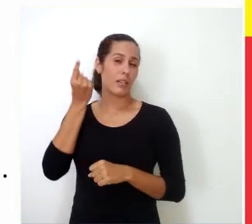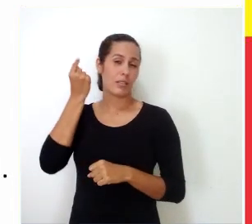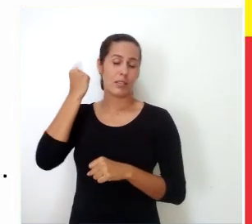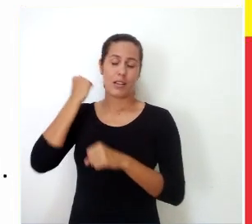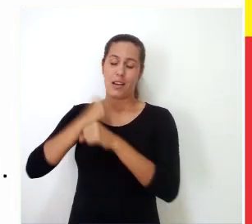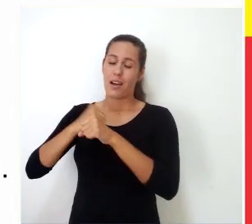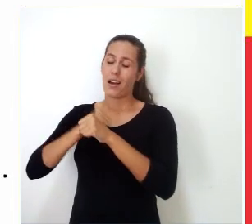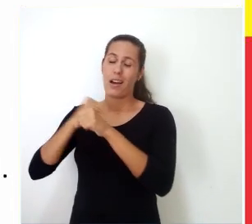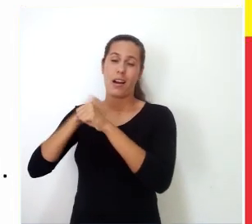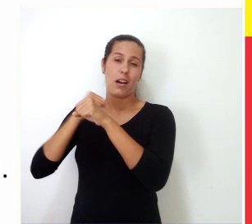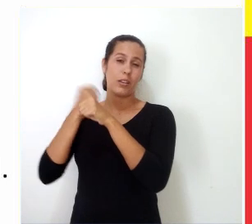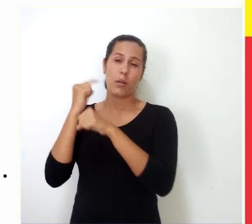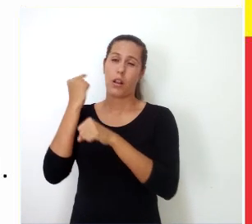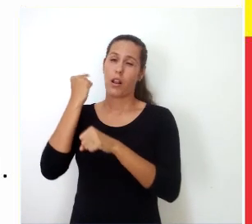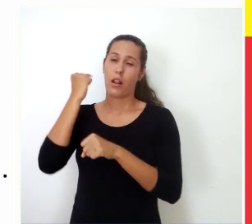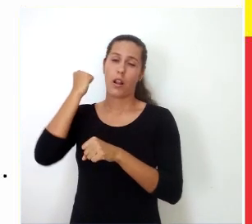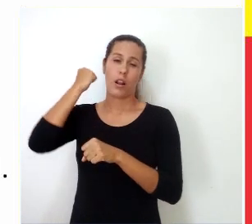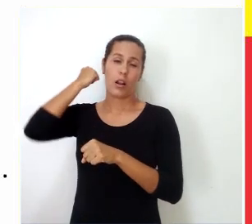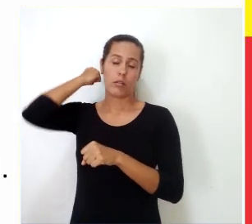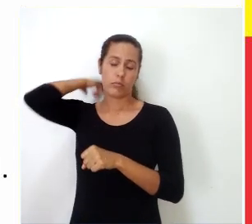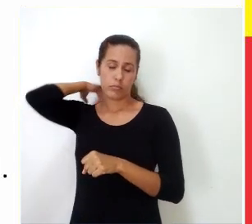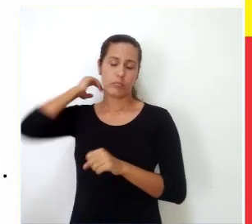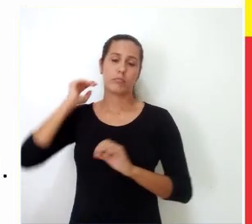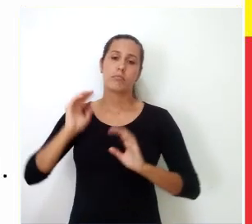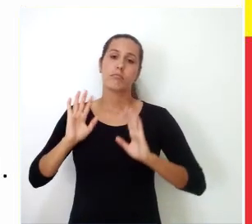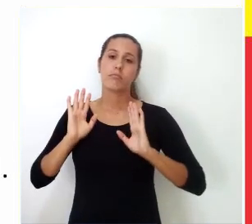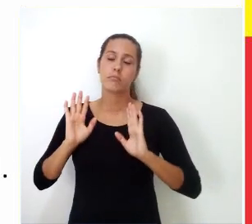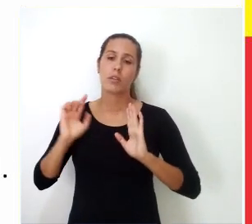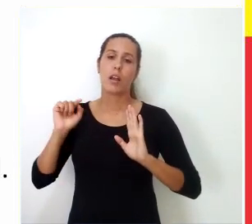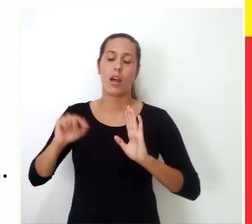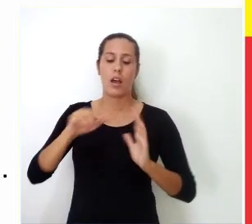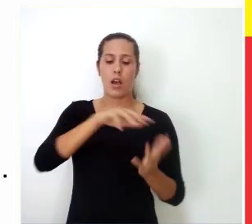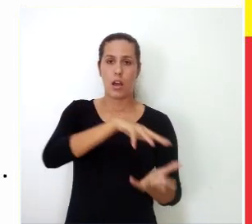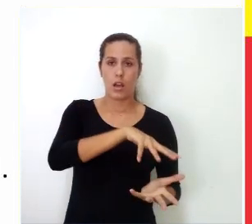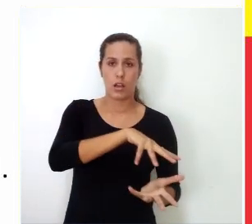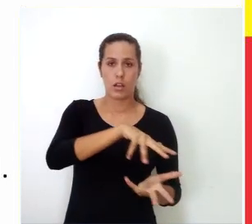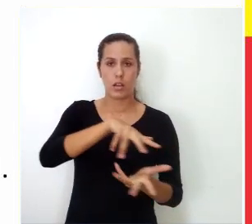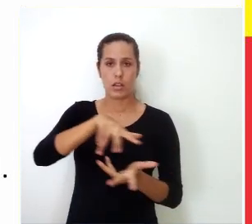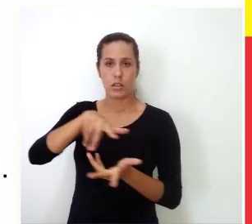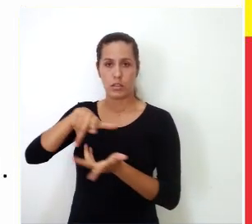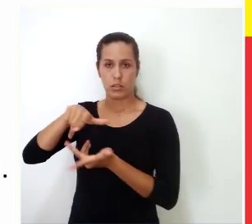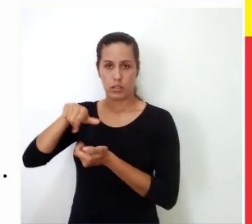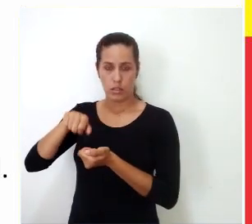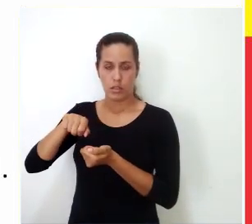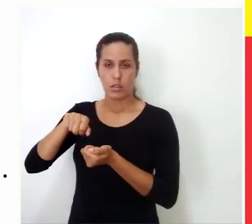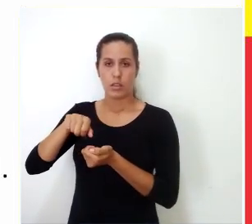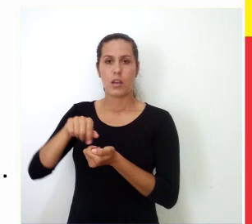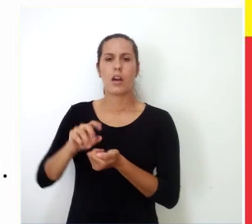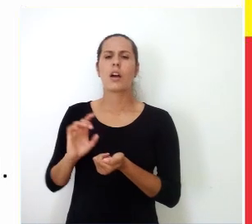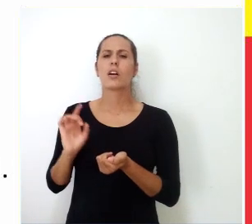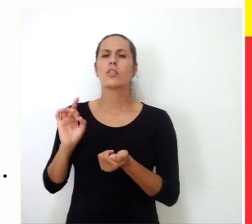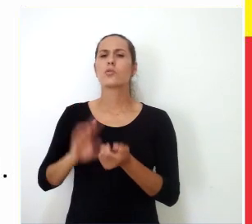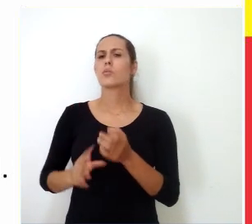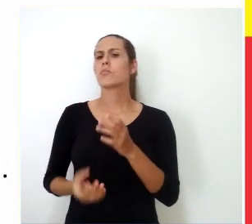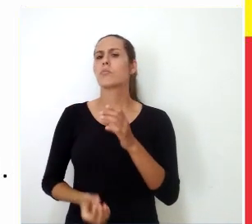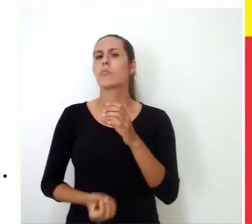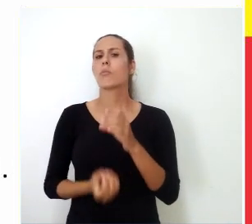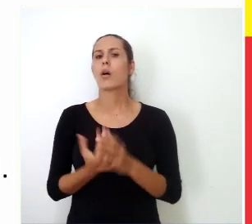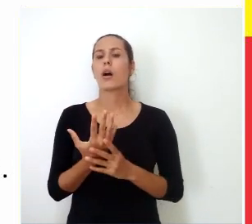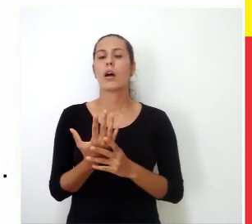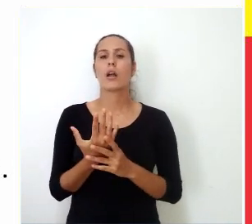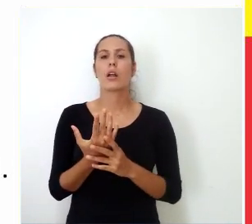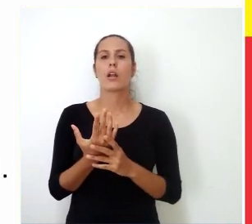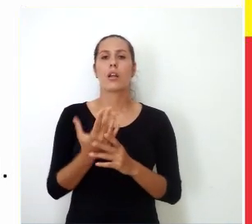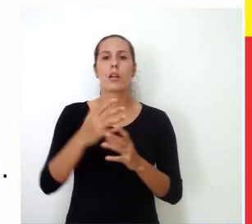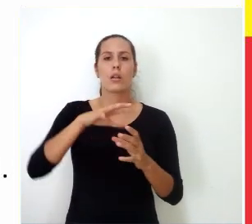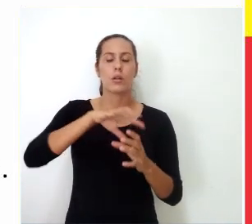Antigamente, há milhares e milhares de anos atrás, a Terra era só constituída